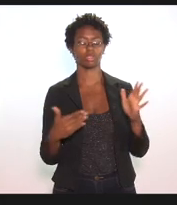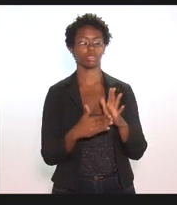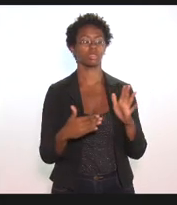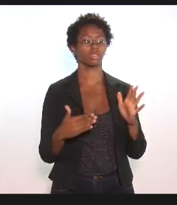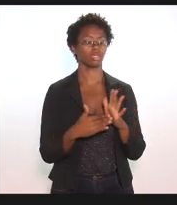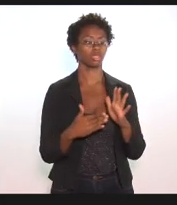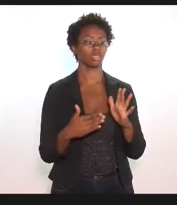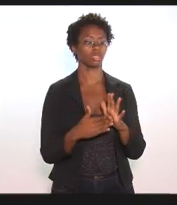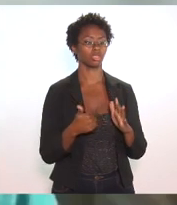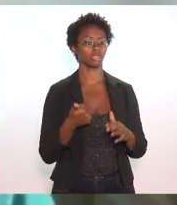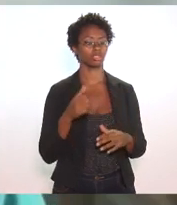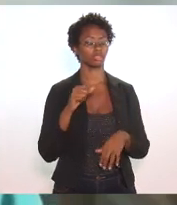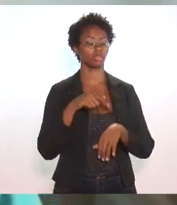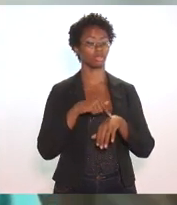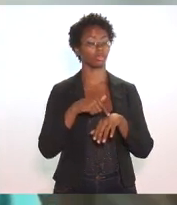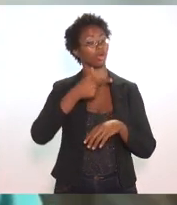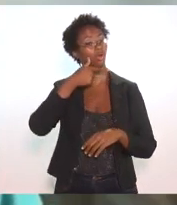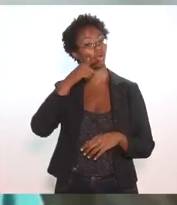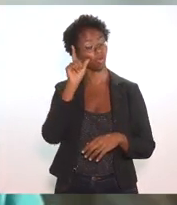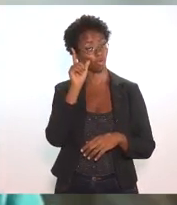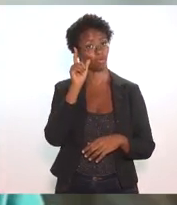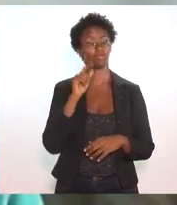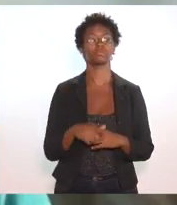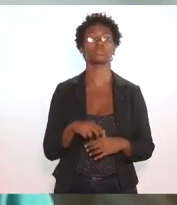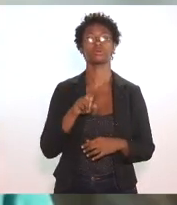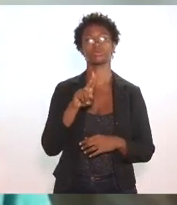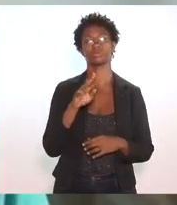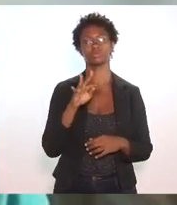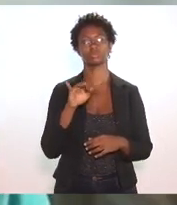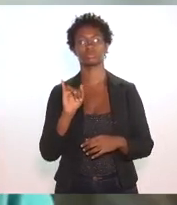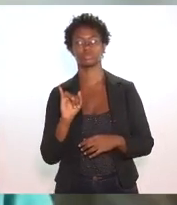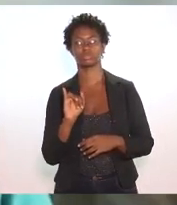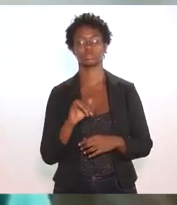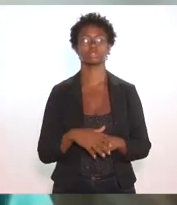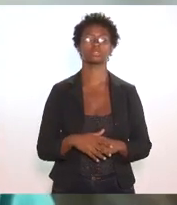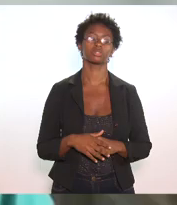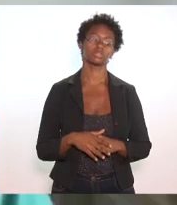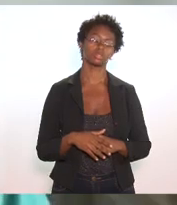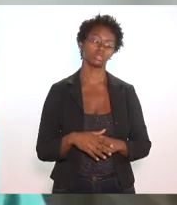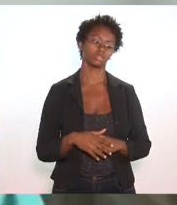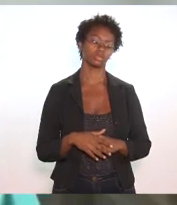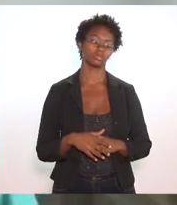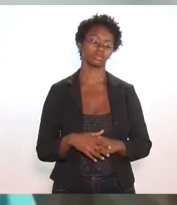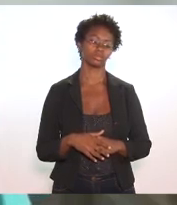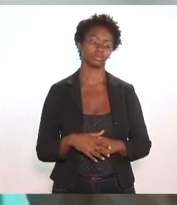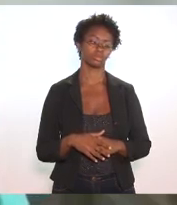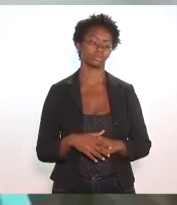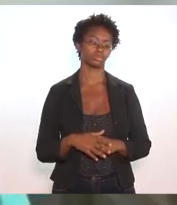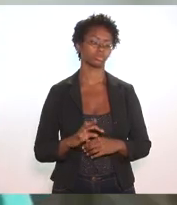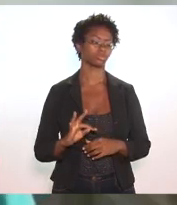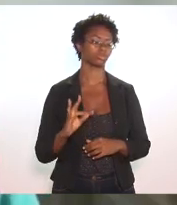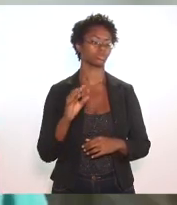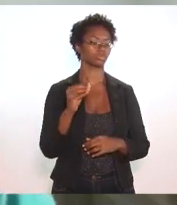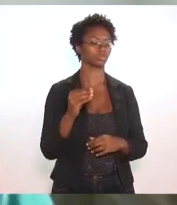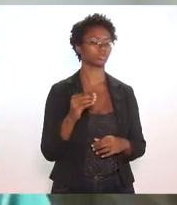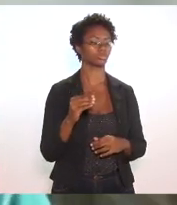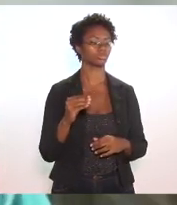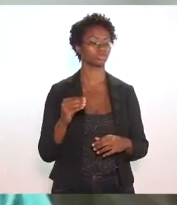ontem, as UTIs, unidades de tratamento intensivo, estavam ocupadas